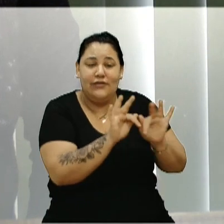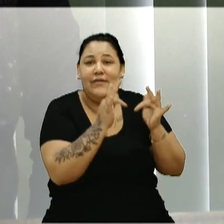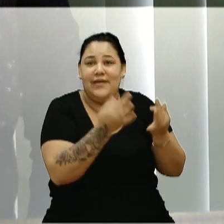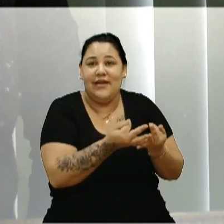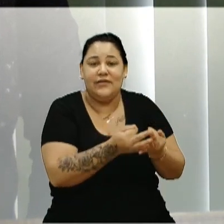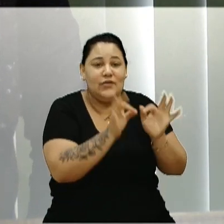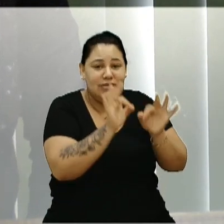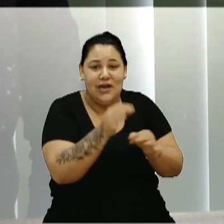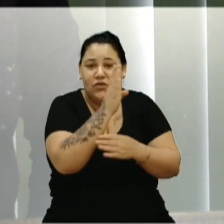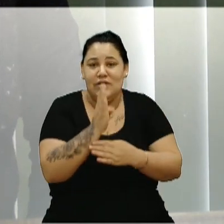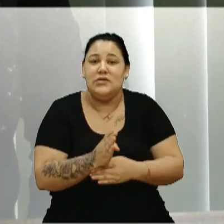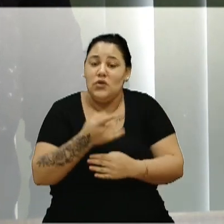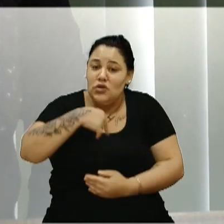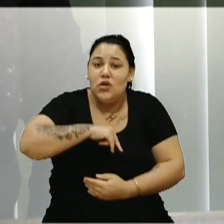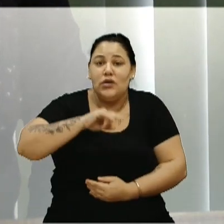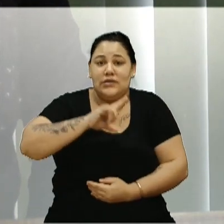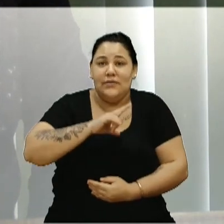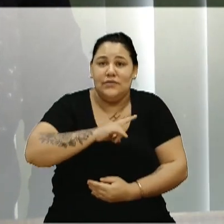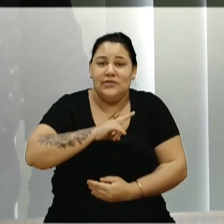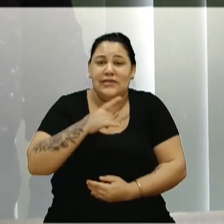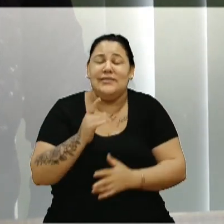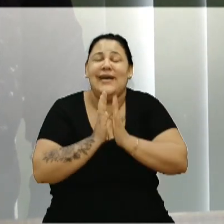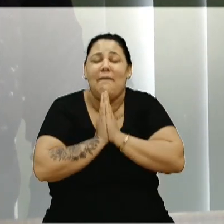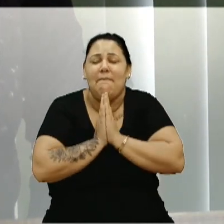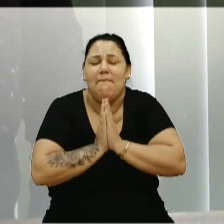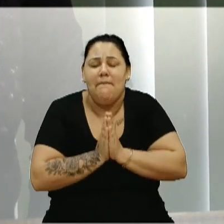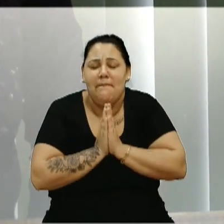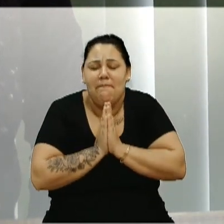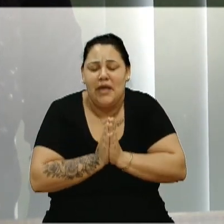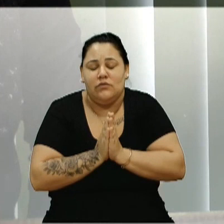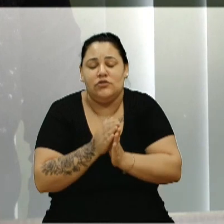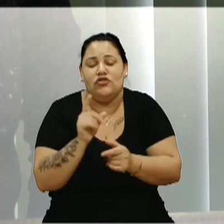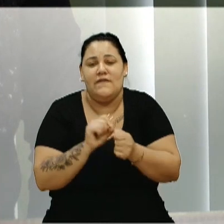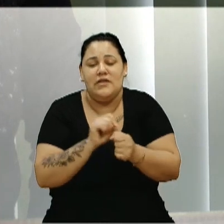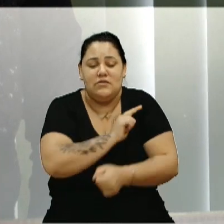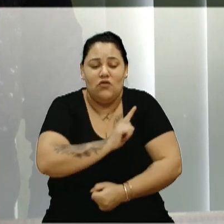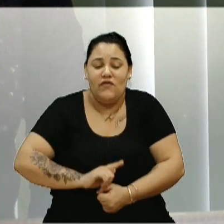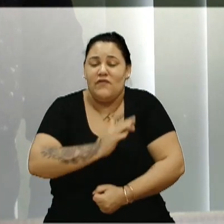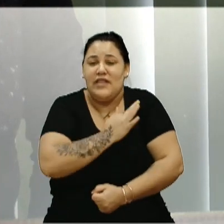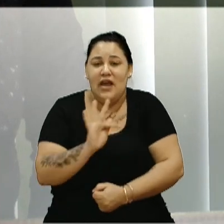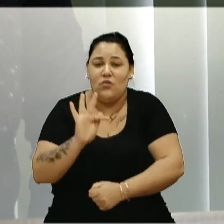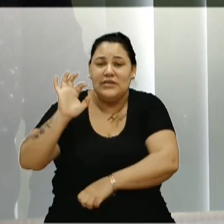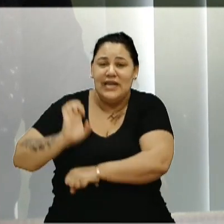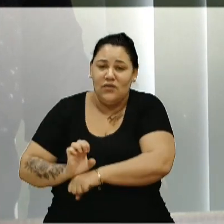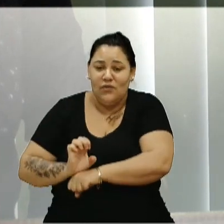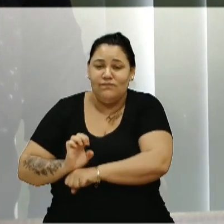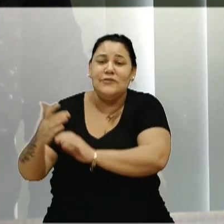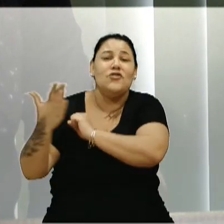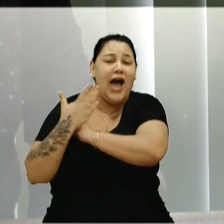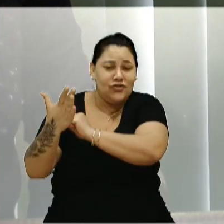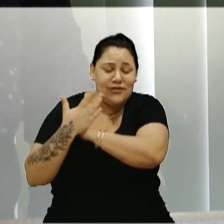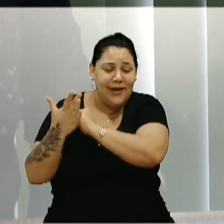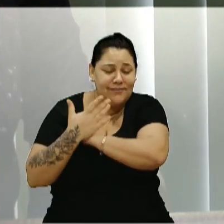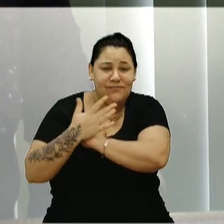certo no Brasil, e nós temos que, e é esse apelo que a gente está fazendo para o governo federal e estadual, que nos ajude. O município,